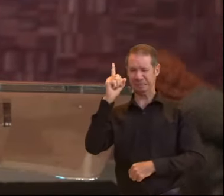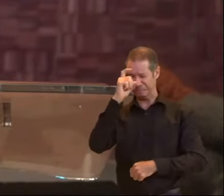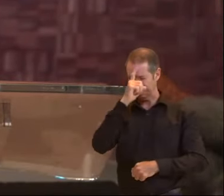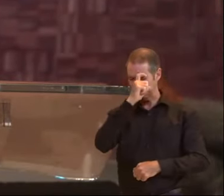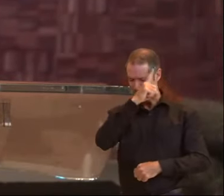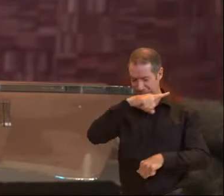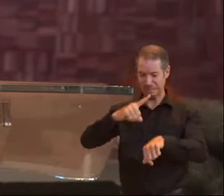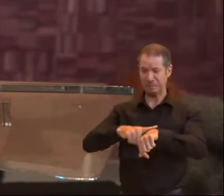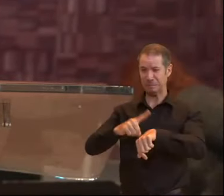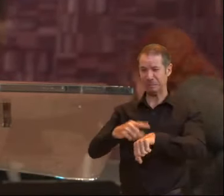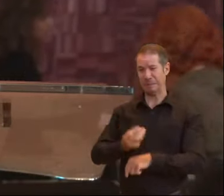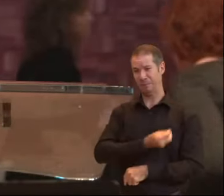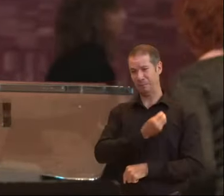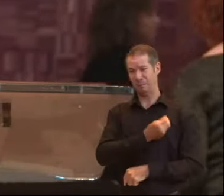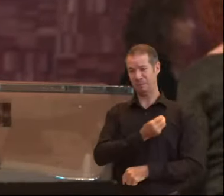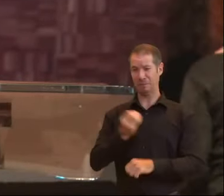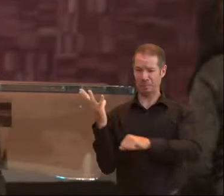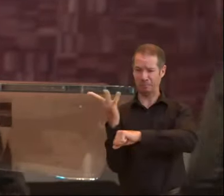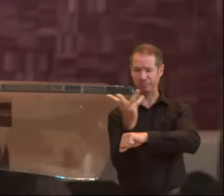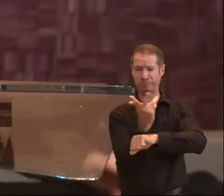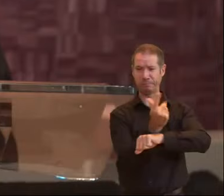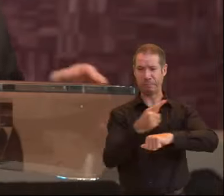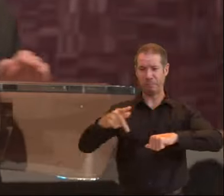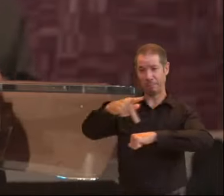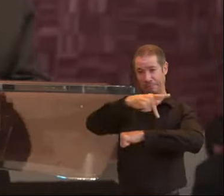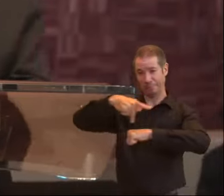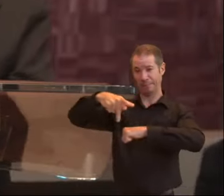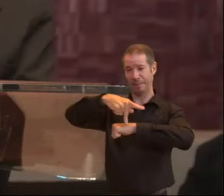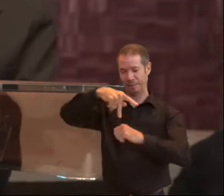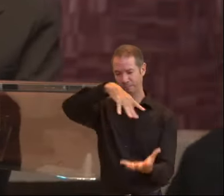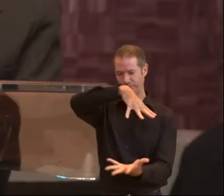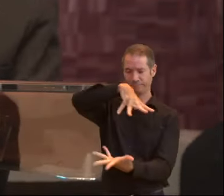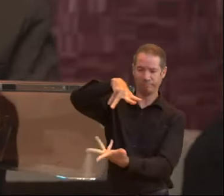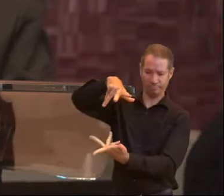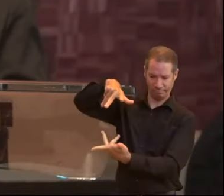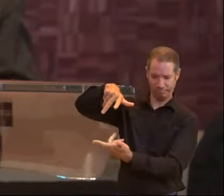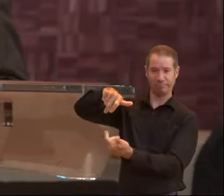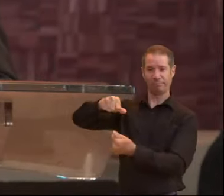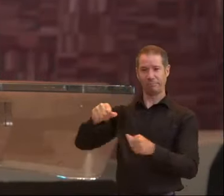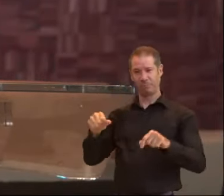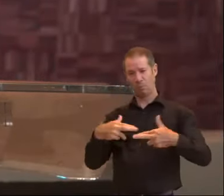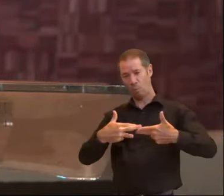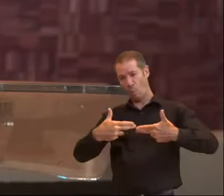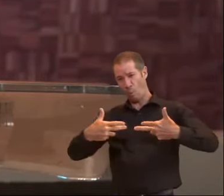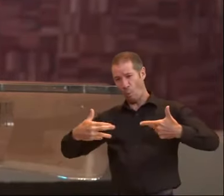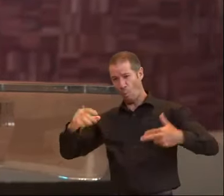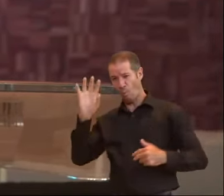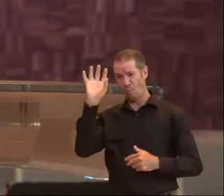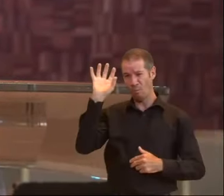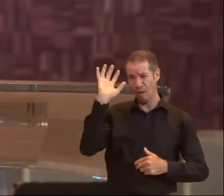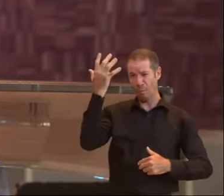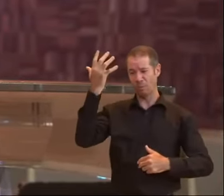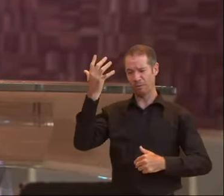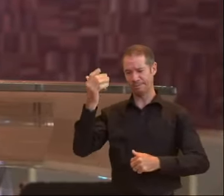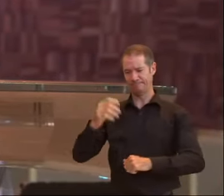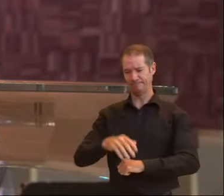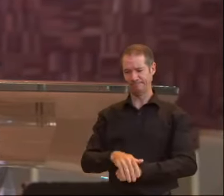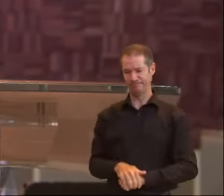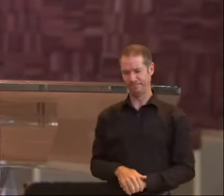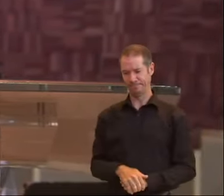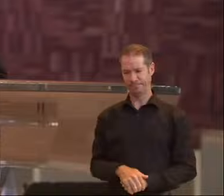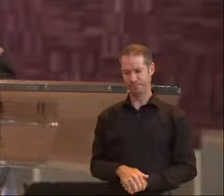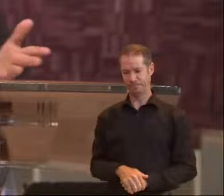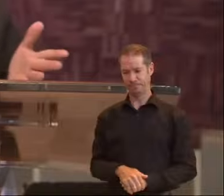Na vida da nossa igreja, do país, do mundo, tantas coisas acontecendo.